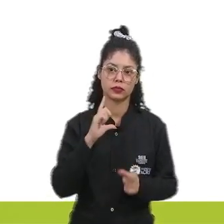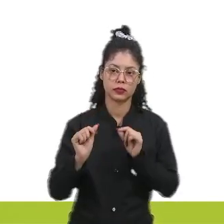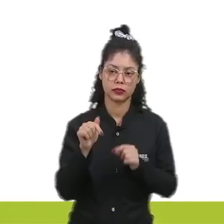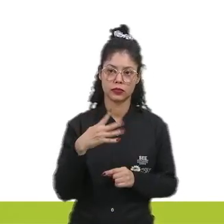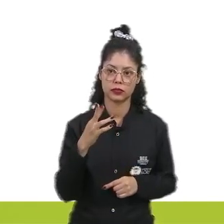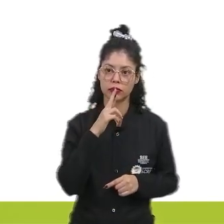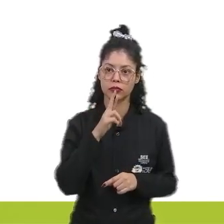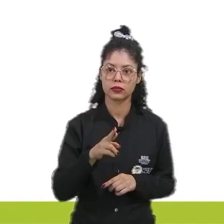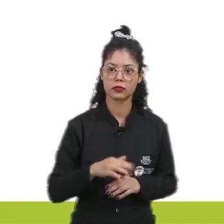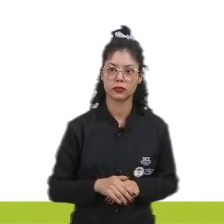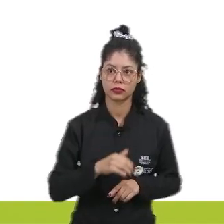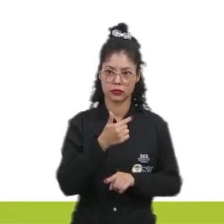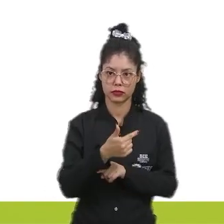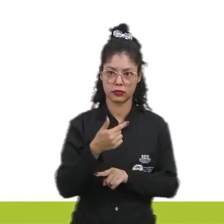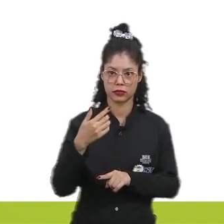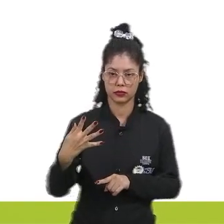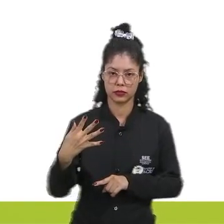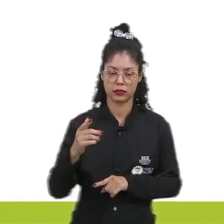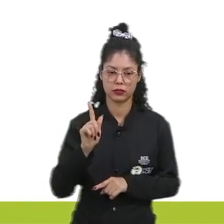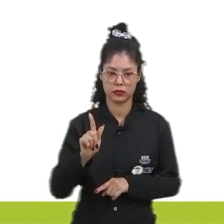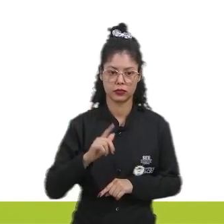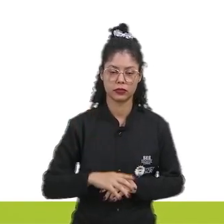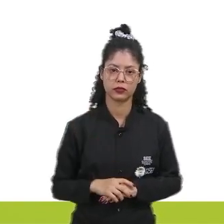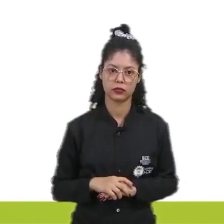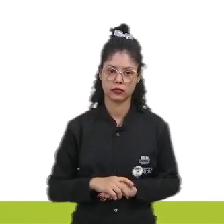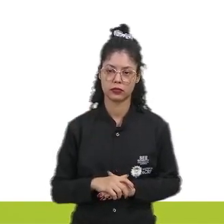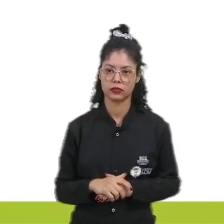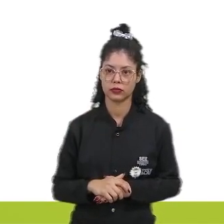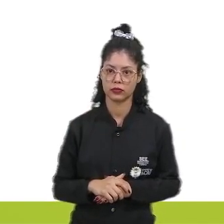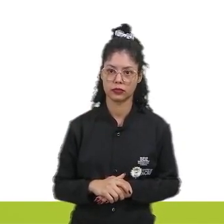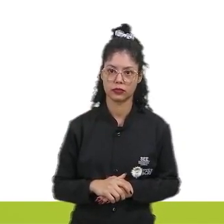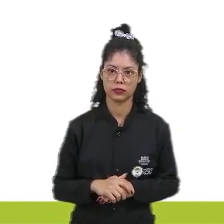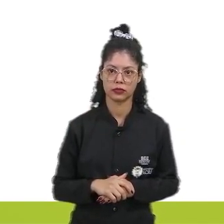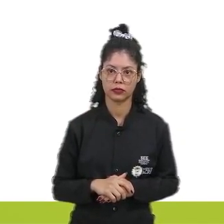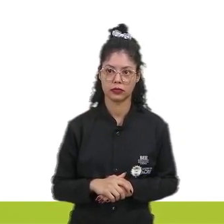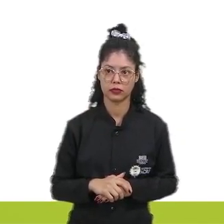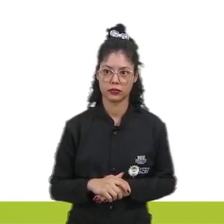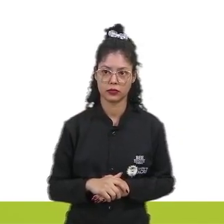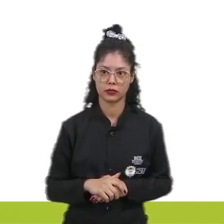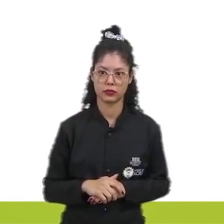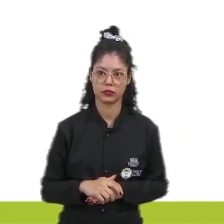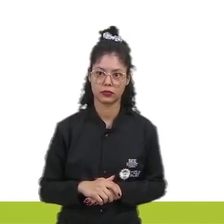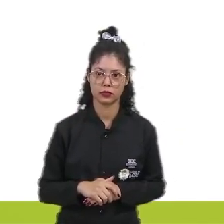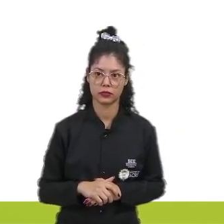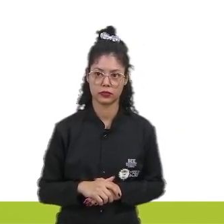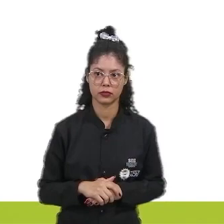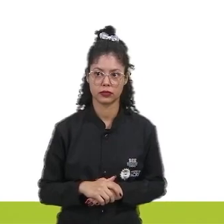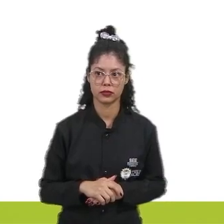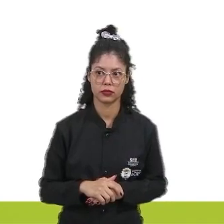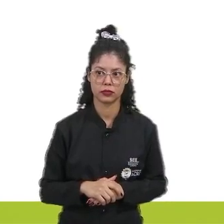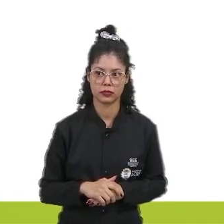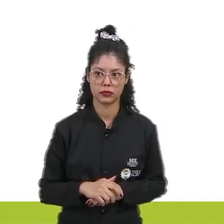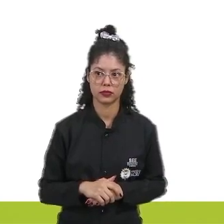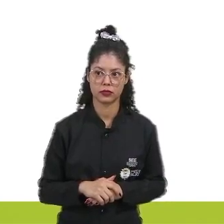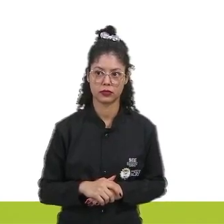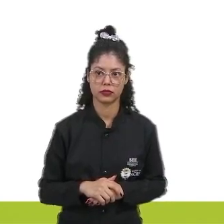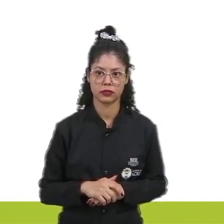aí. Olha lá, a resposta correta, 24 gramas, tá, gente? Ok?